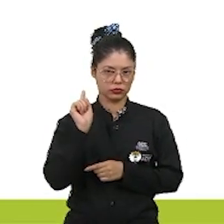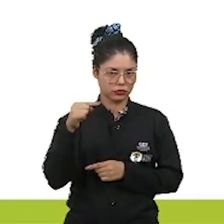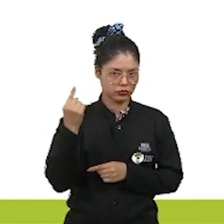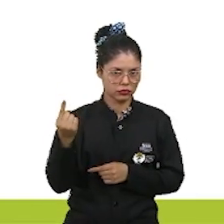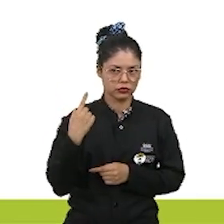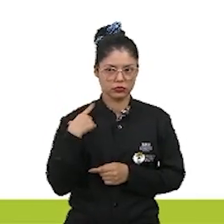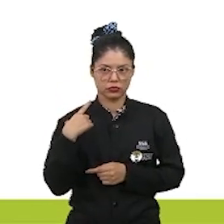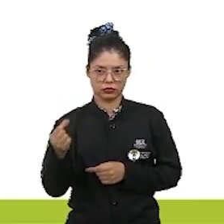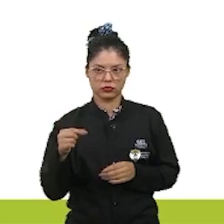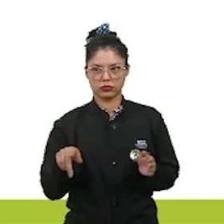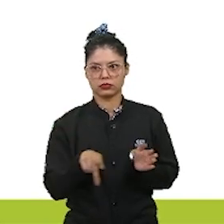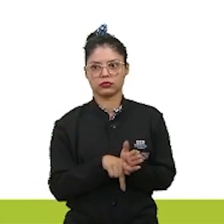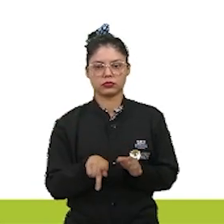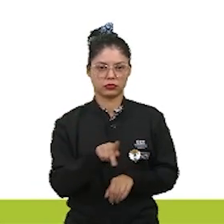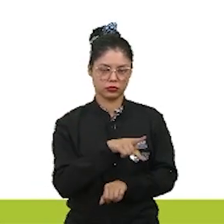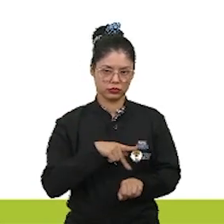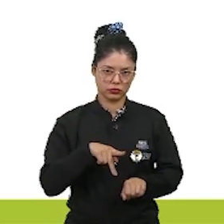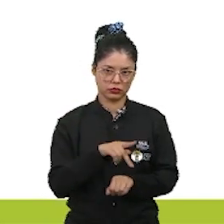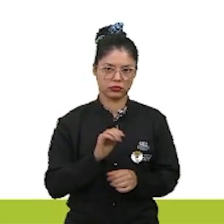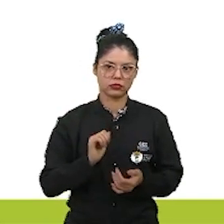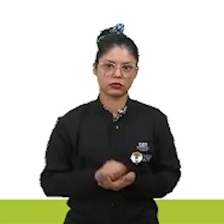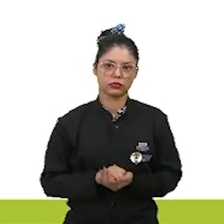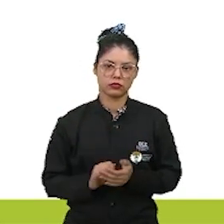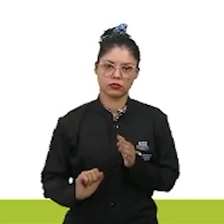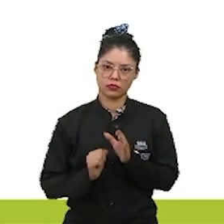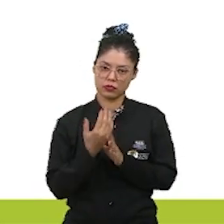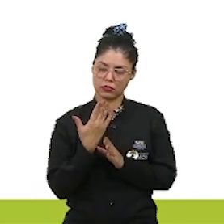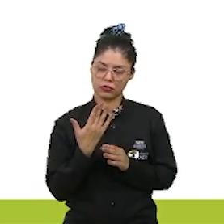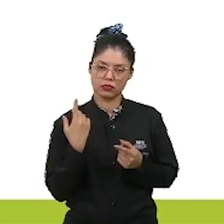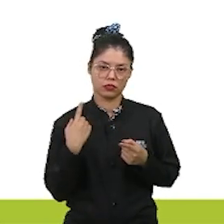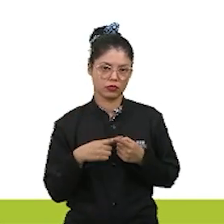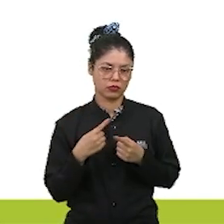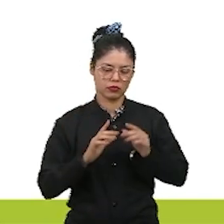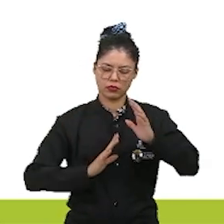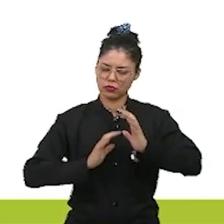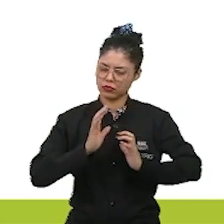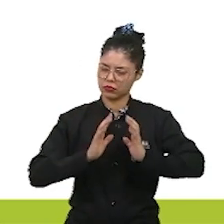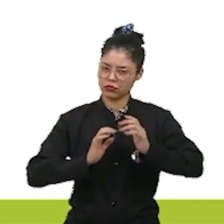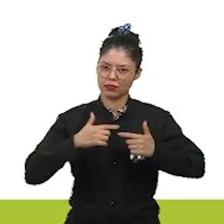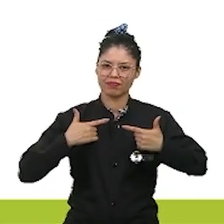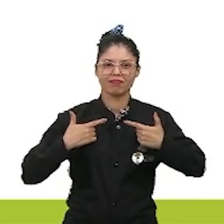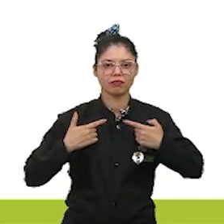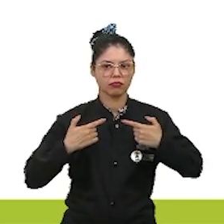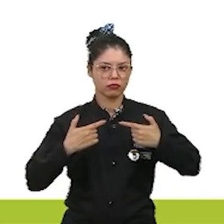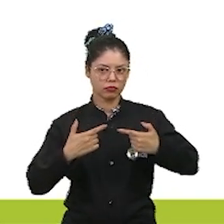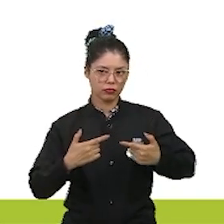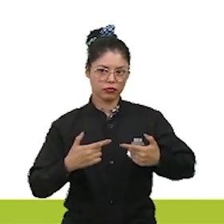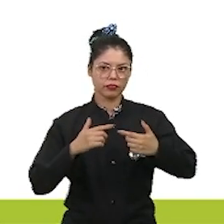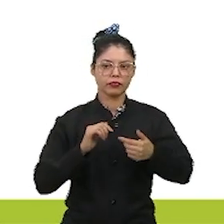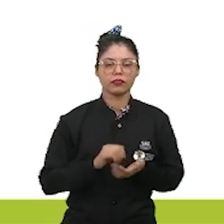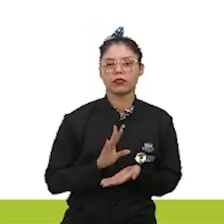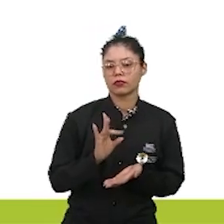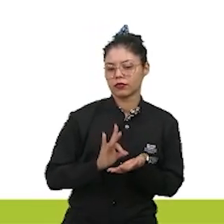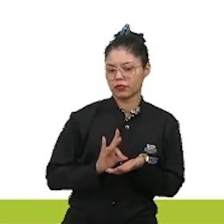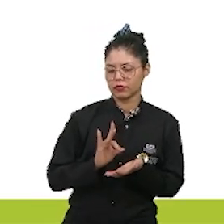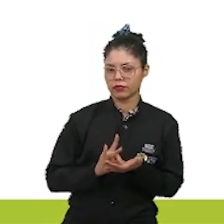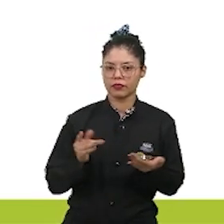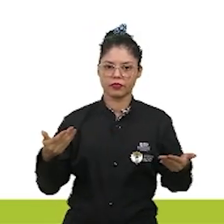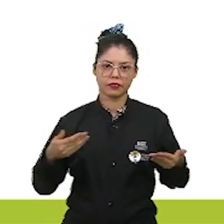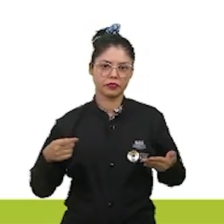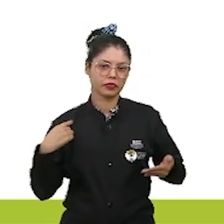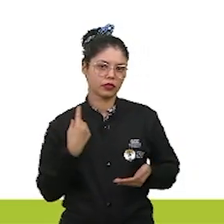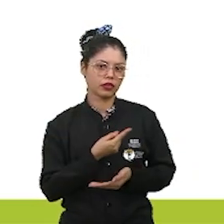que fogem de seu país de origem por causa de conflitos armados, né, gente? Que é uma realidade da